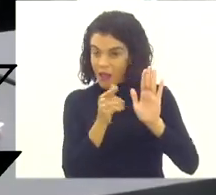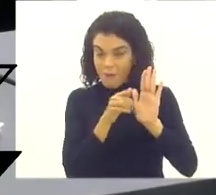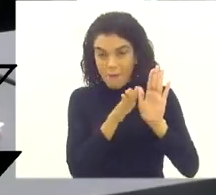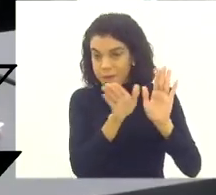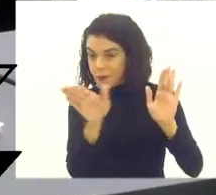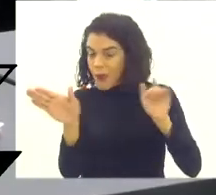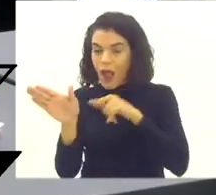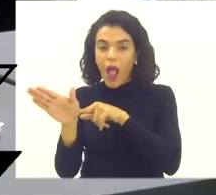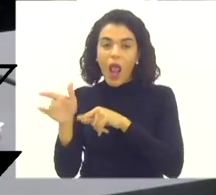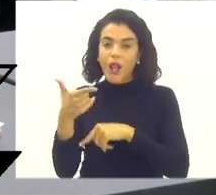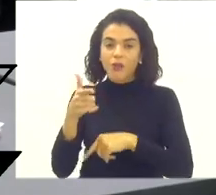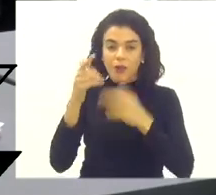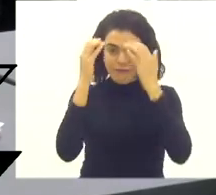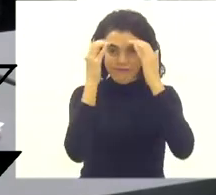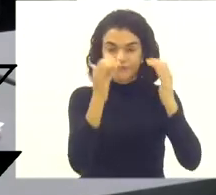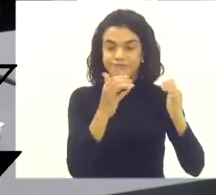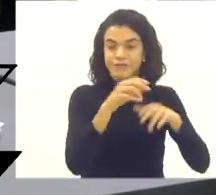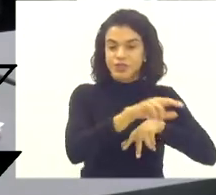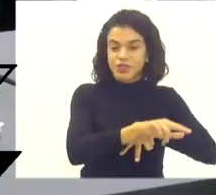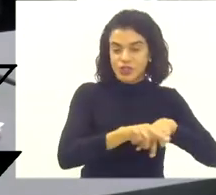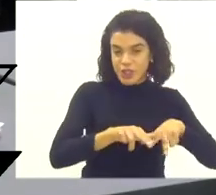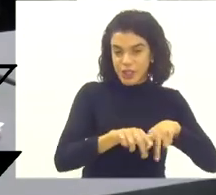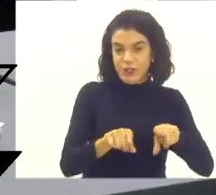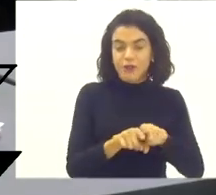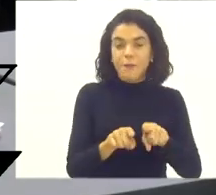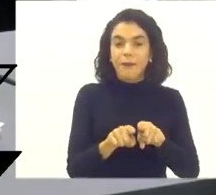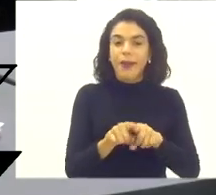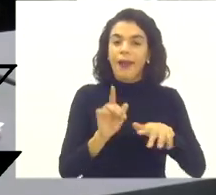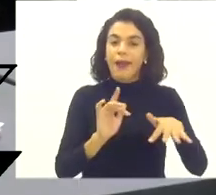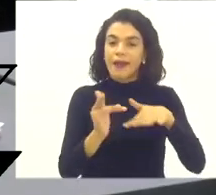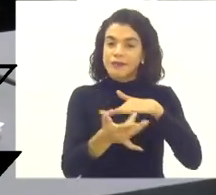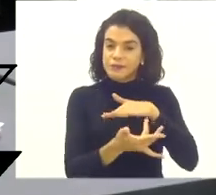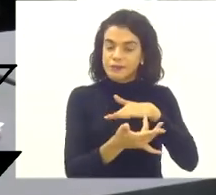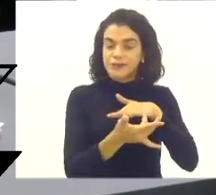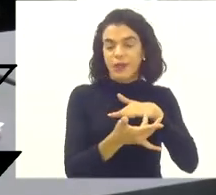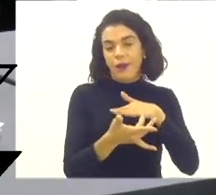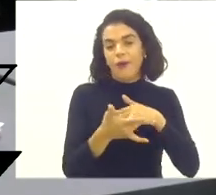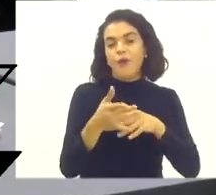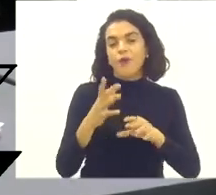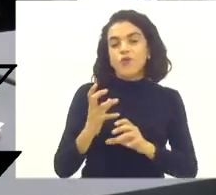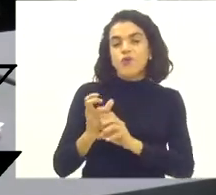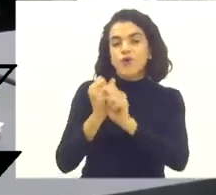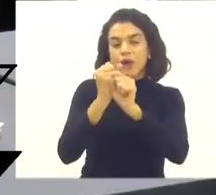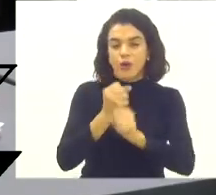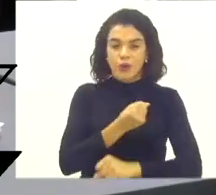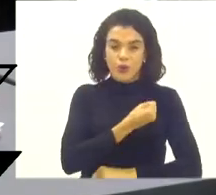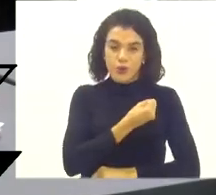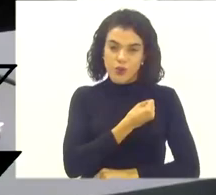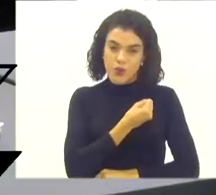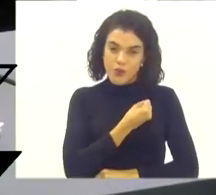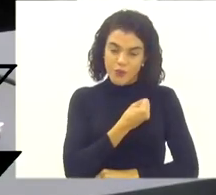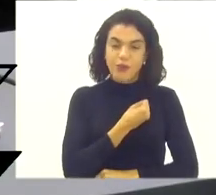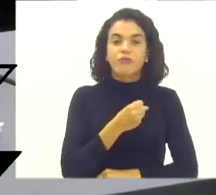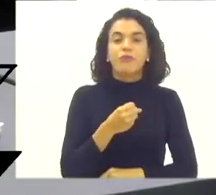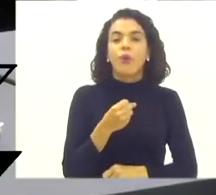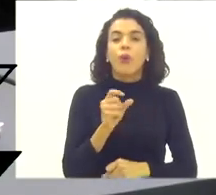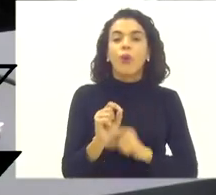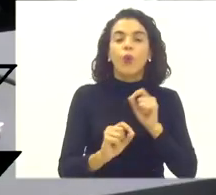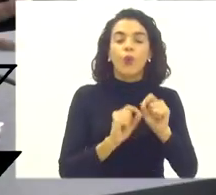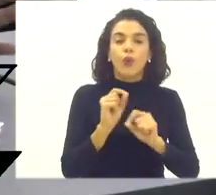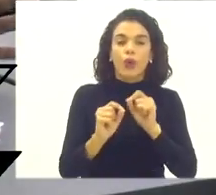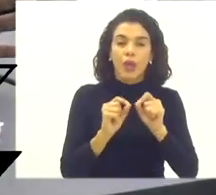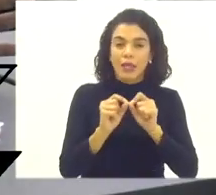corresponde ao papel de gênero e até a entrega das redes sociais os algoritmos eles entregam a partir de você